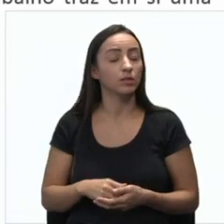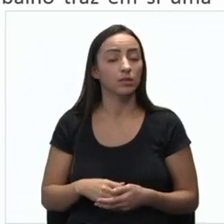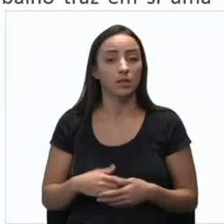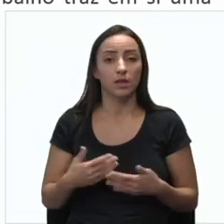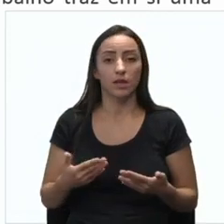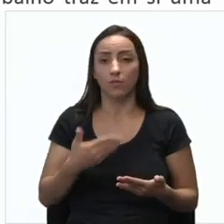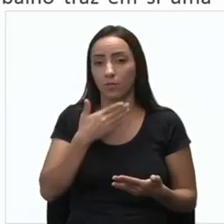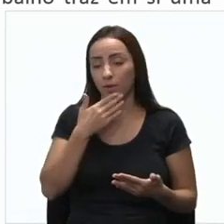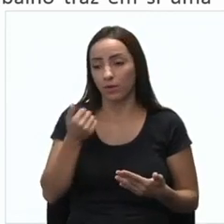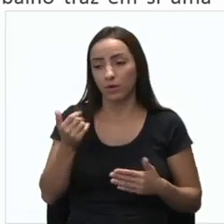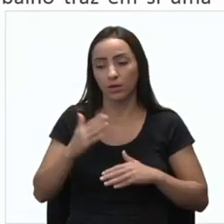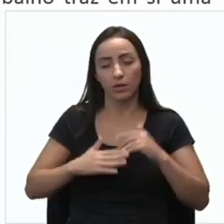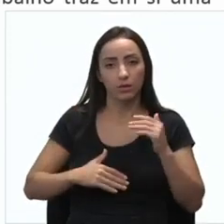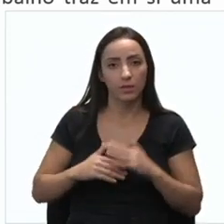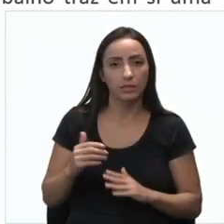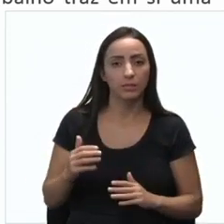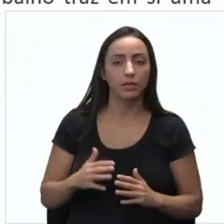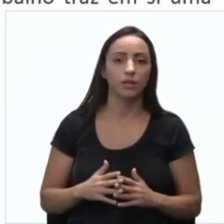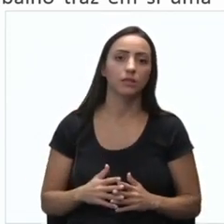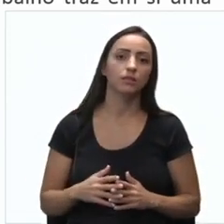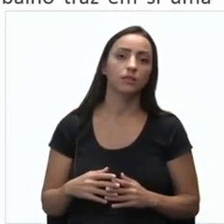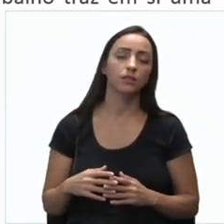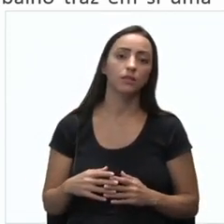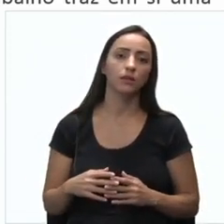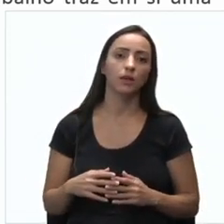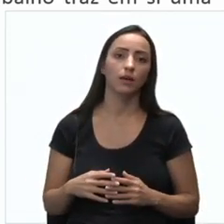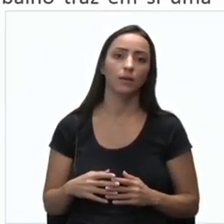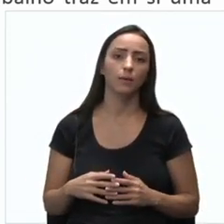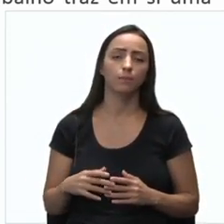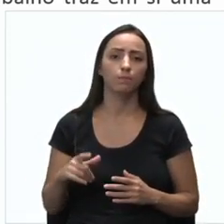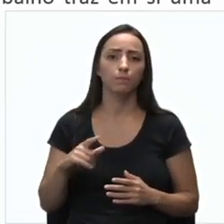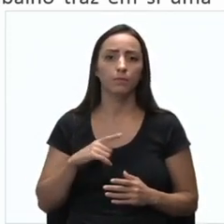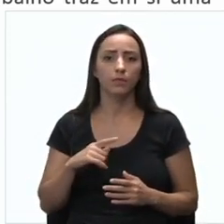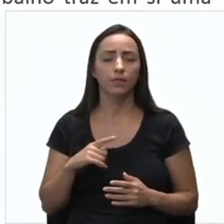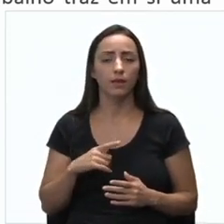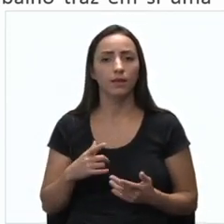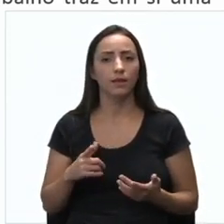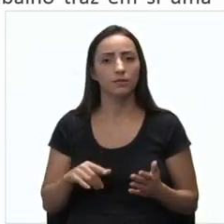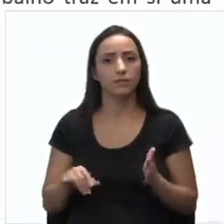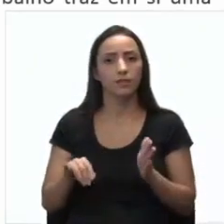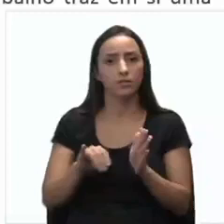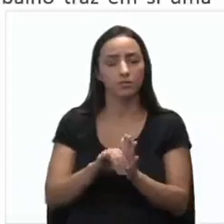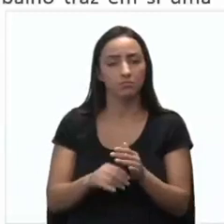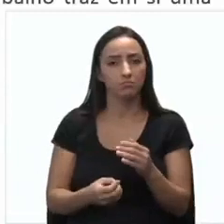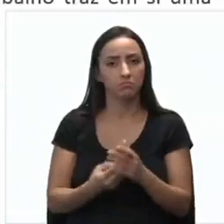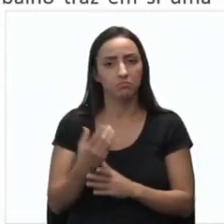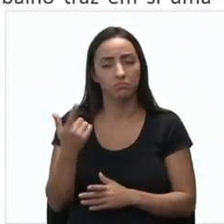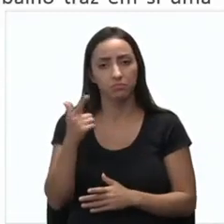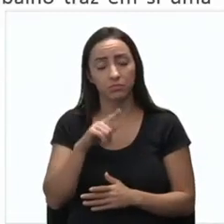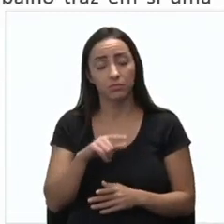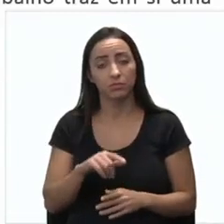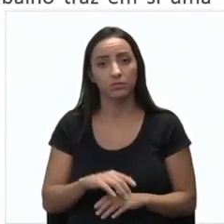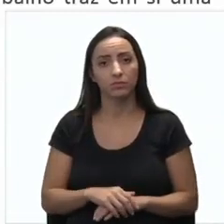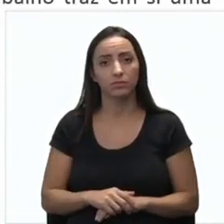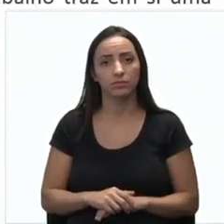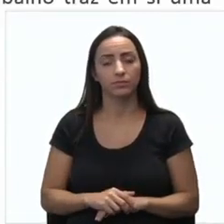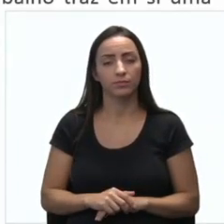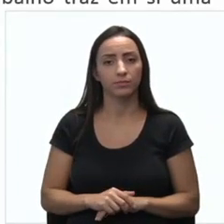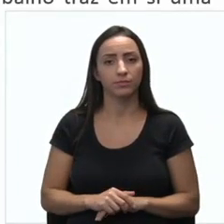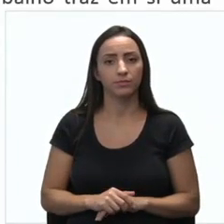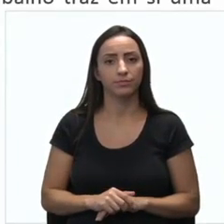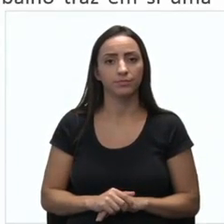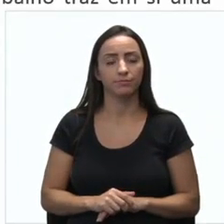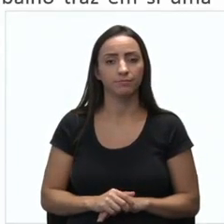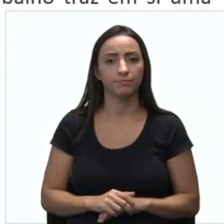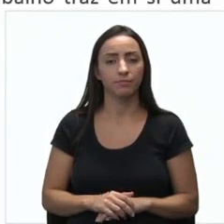vai possibilitando que a gente vá criando, então, esse estilo, essa identidade, tá? A identidade